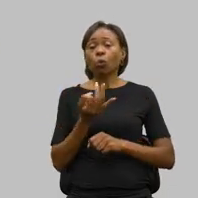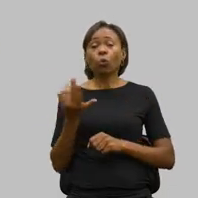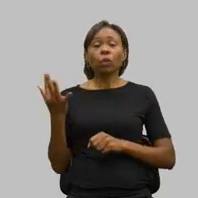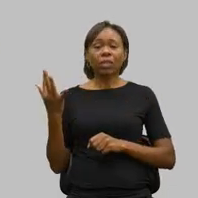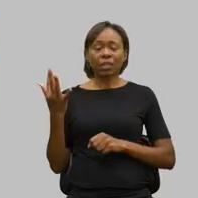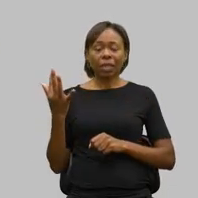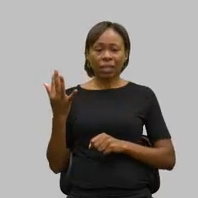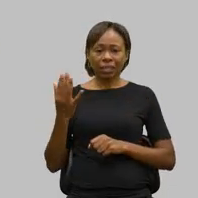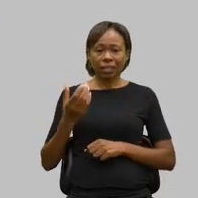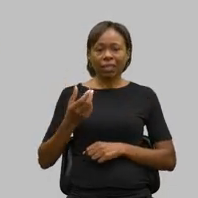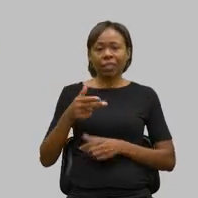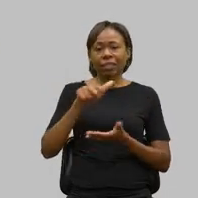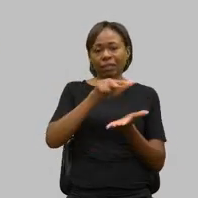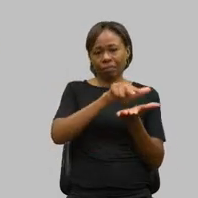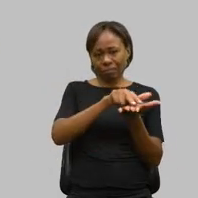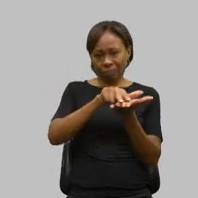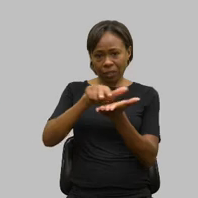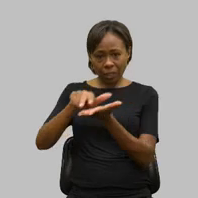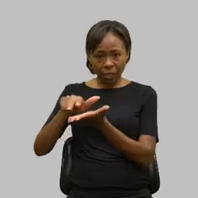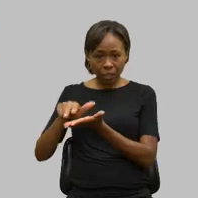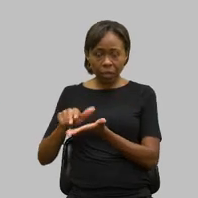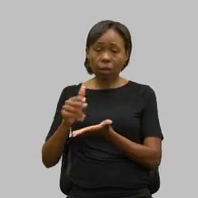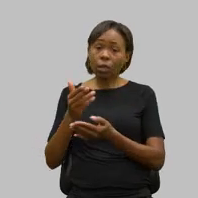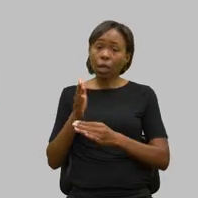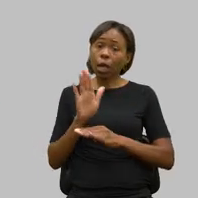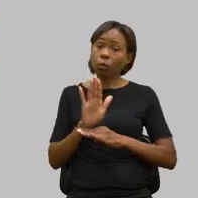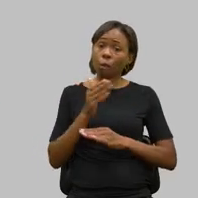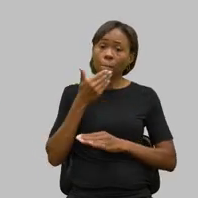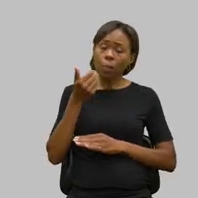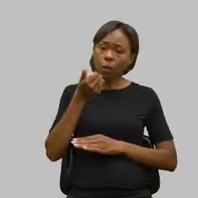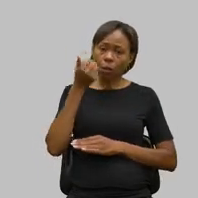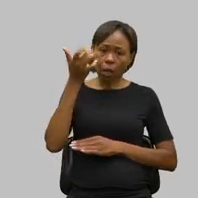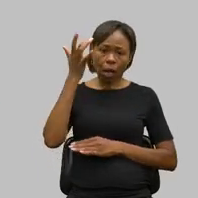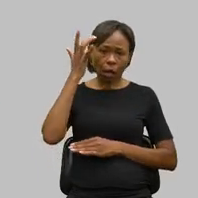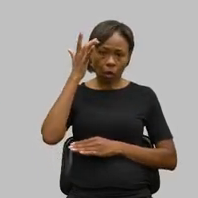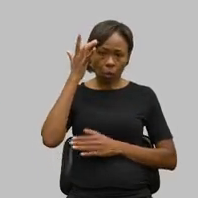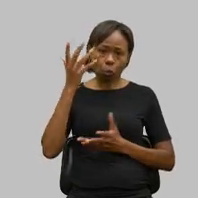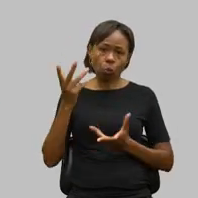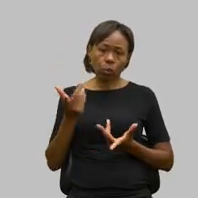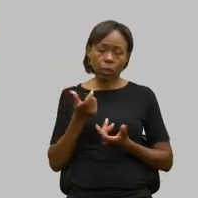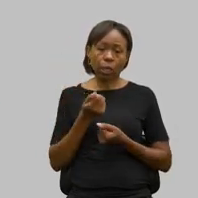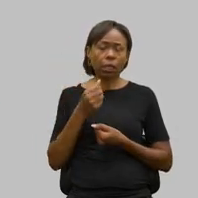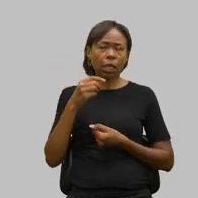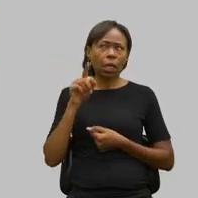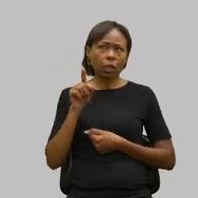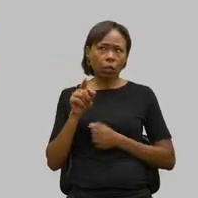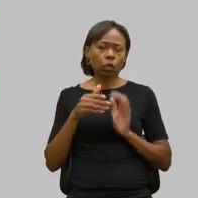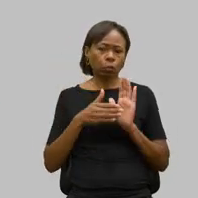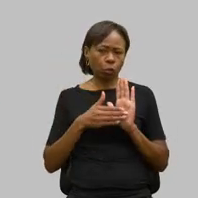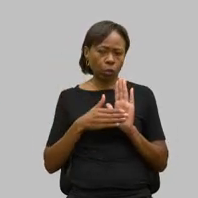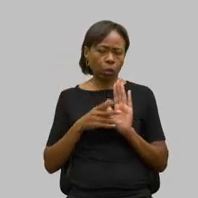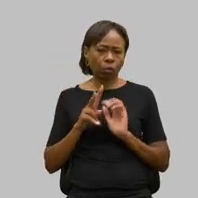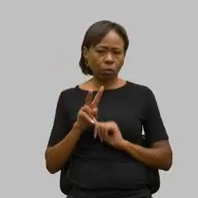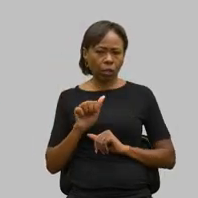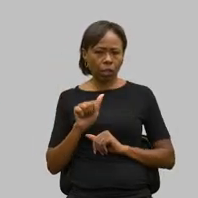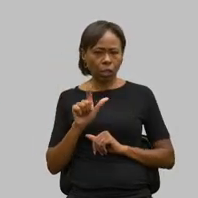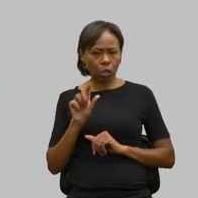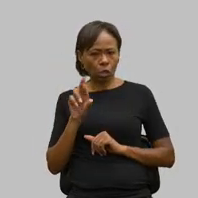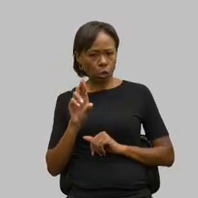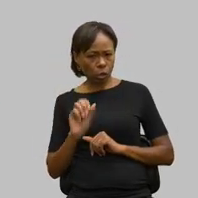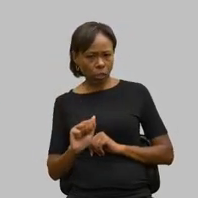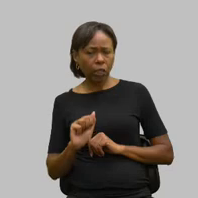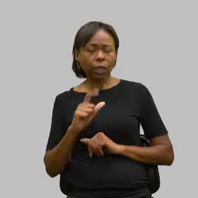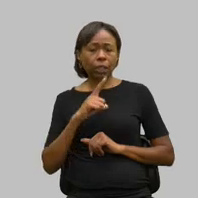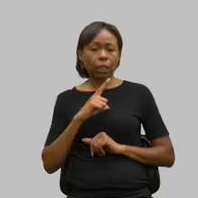e vem também melhorando a qualidade que nós temos aí dentro do Valora, por exemplo, o Otimiza, que a gente está